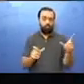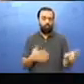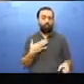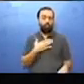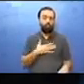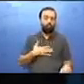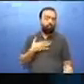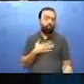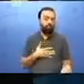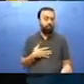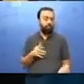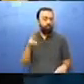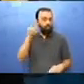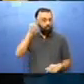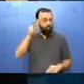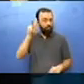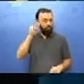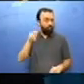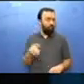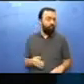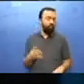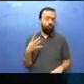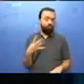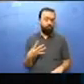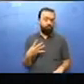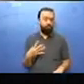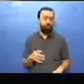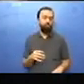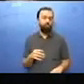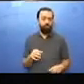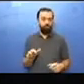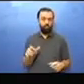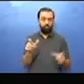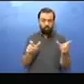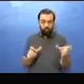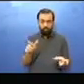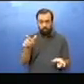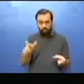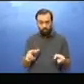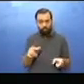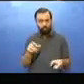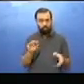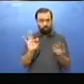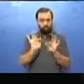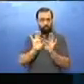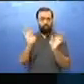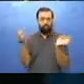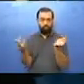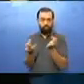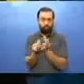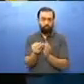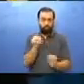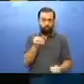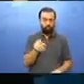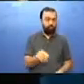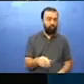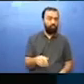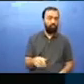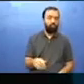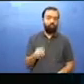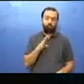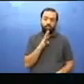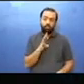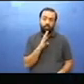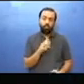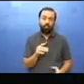ou não? E número 4, algum de seus familiares já conhecia histórias de cordel? Vocês vão responder se sim